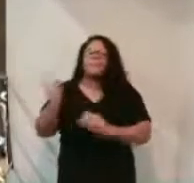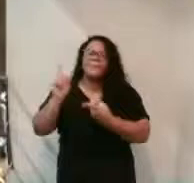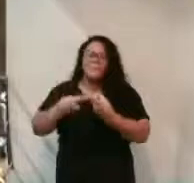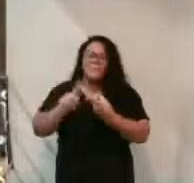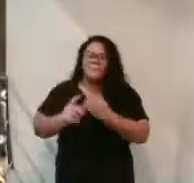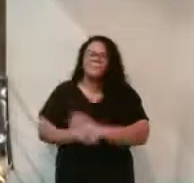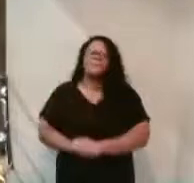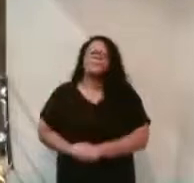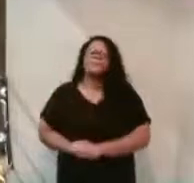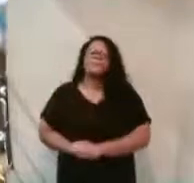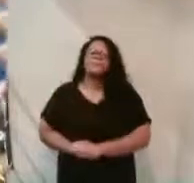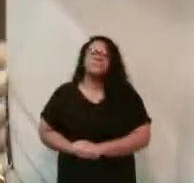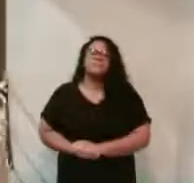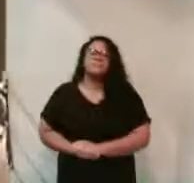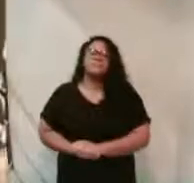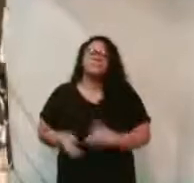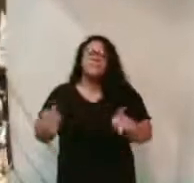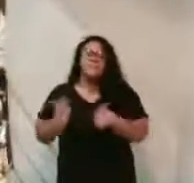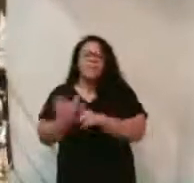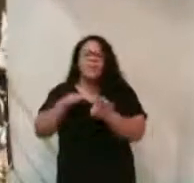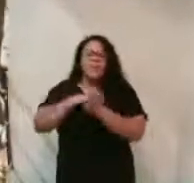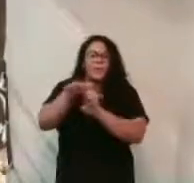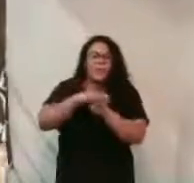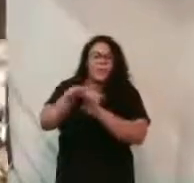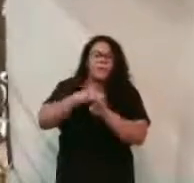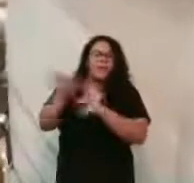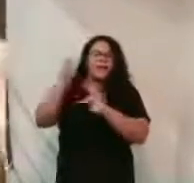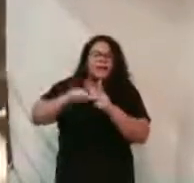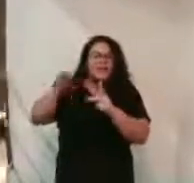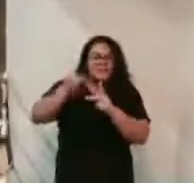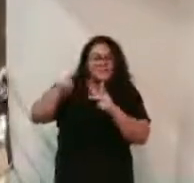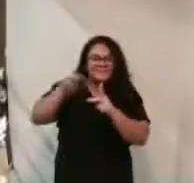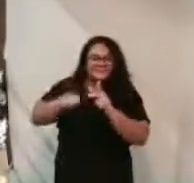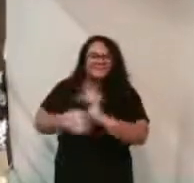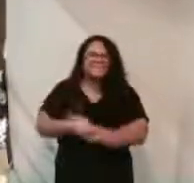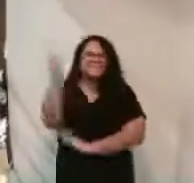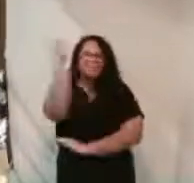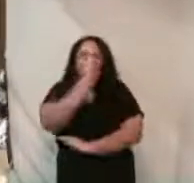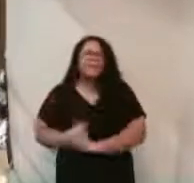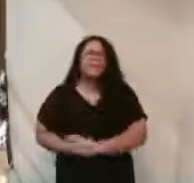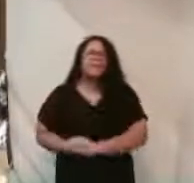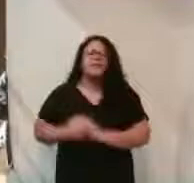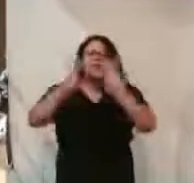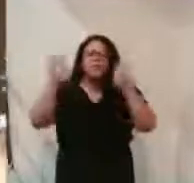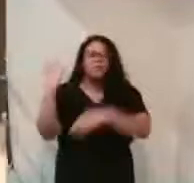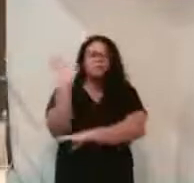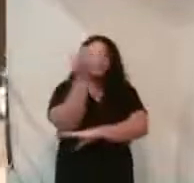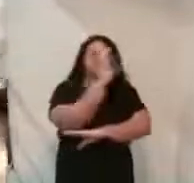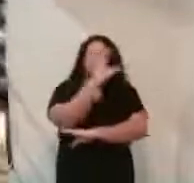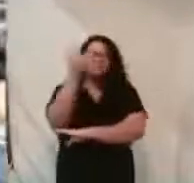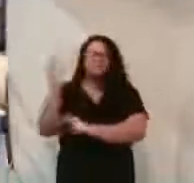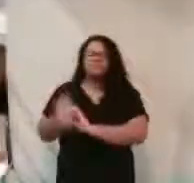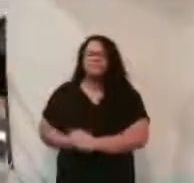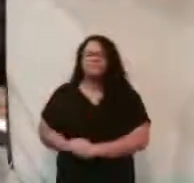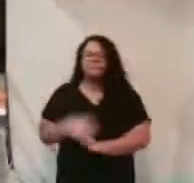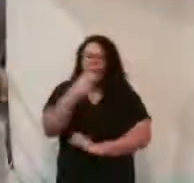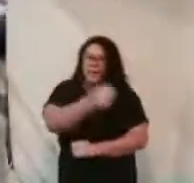do CNMP 22 e 23, com a palavra doutora Cristiane Roberta.